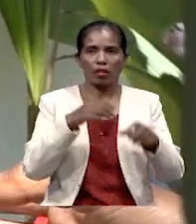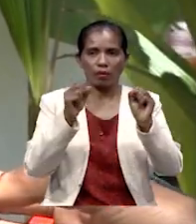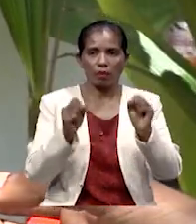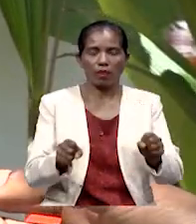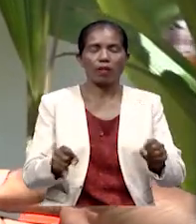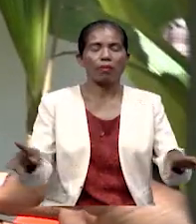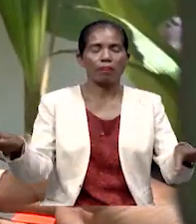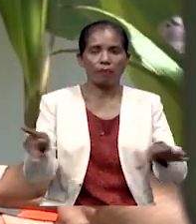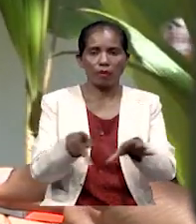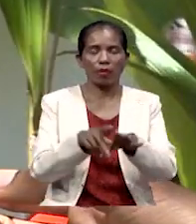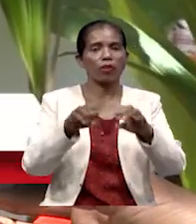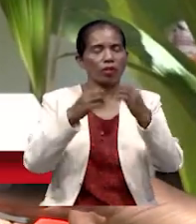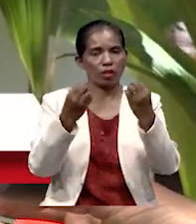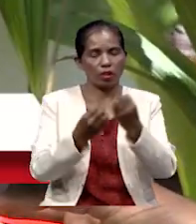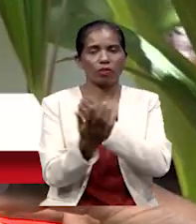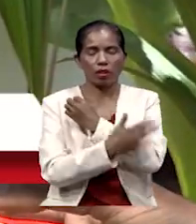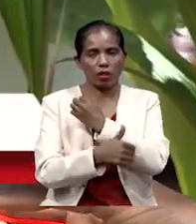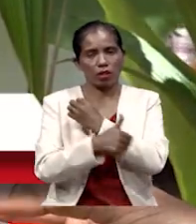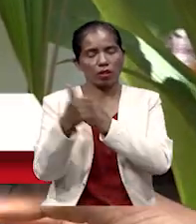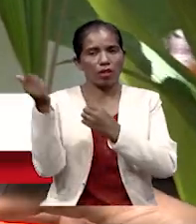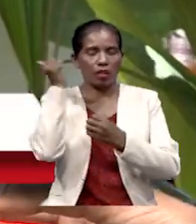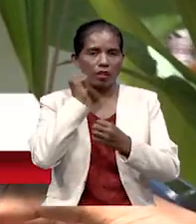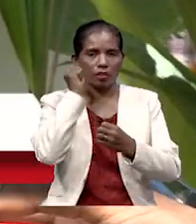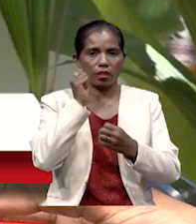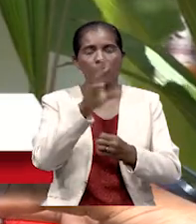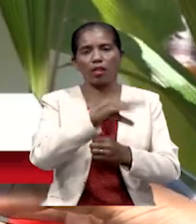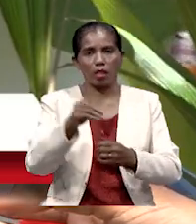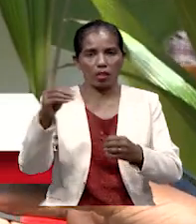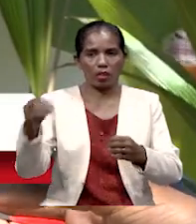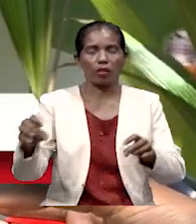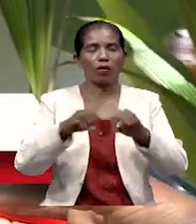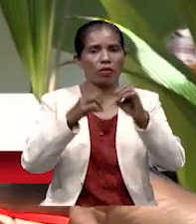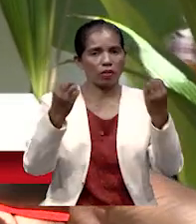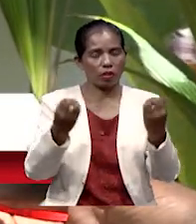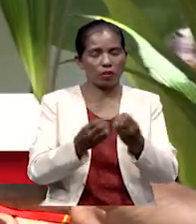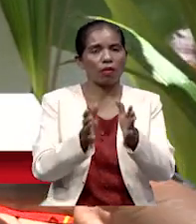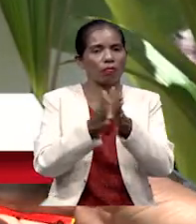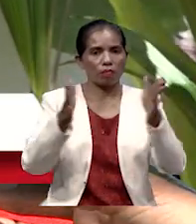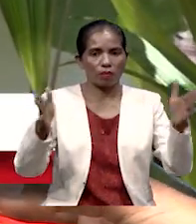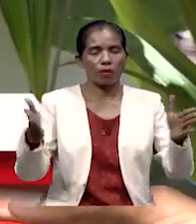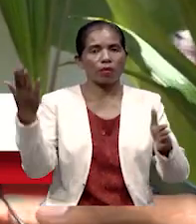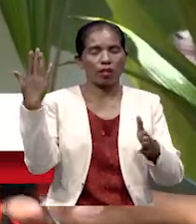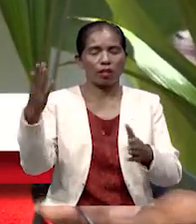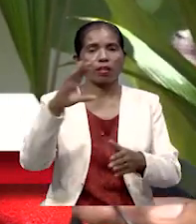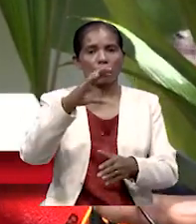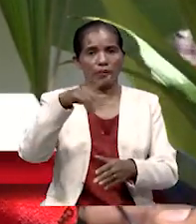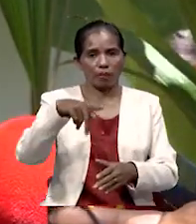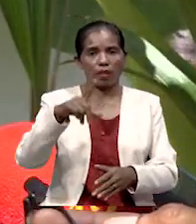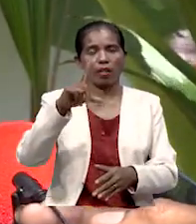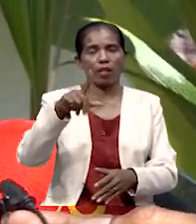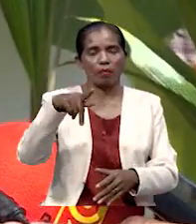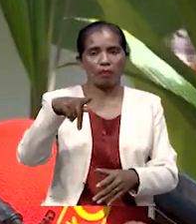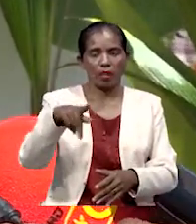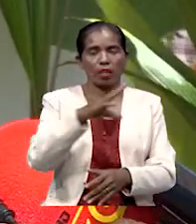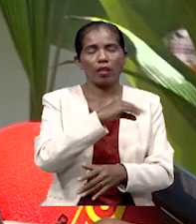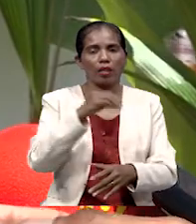parti organisasang regional nesa ASEAN o organisasang regional organisasang boti dan nesa CPLP, mas